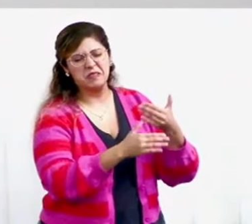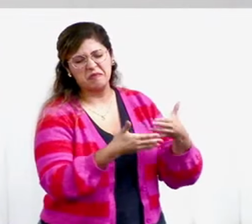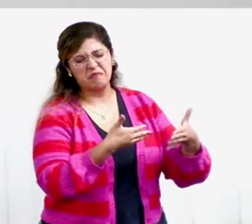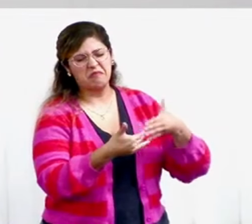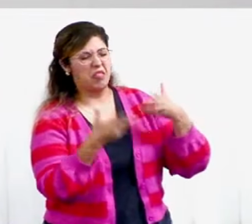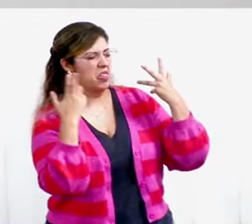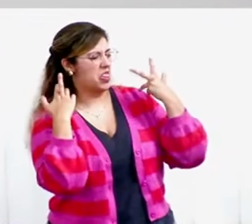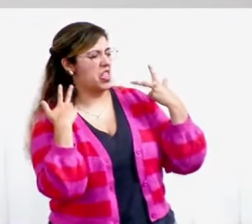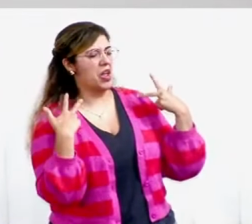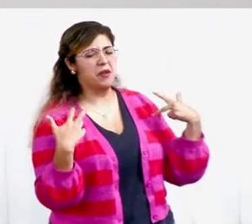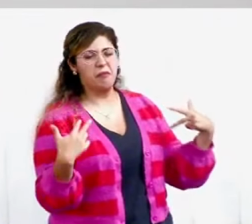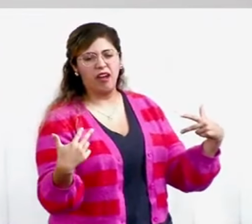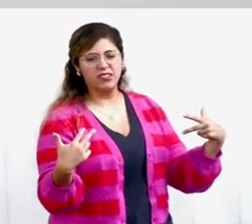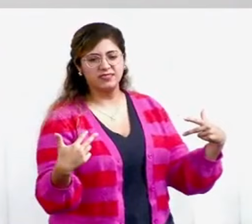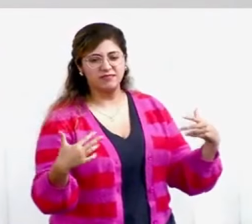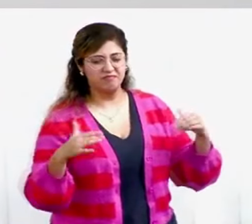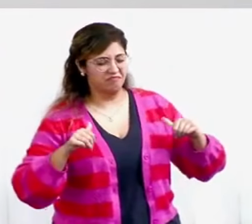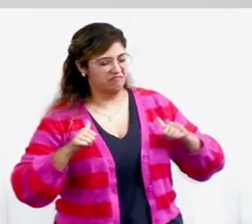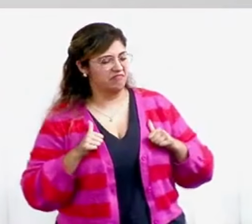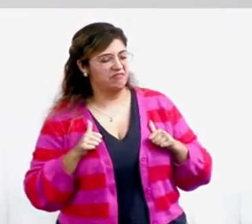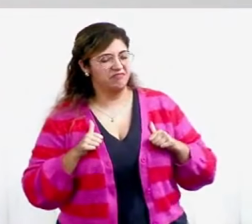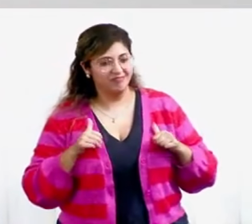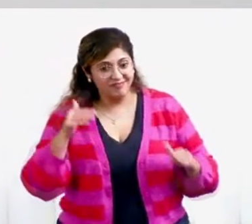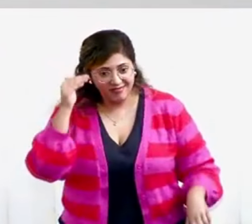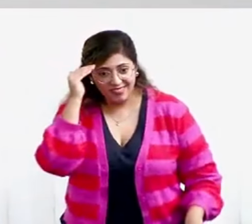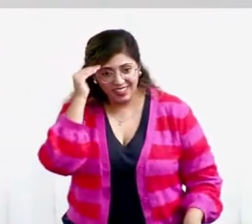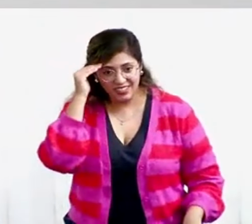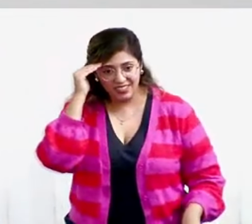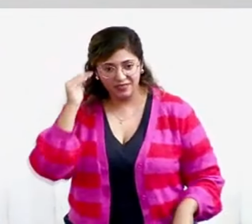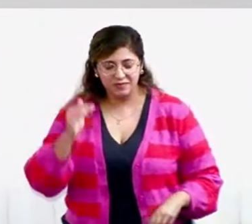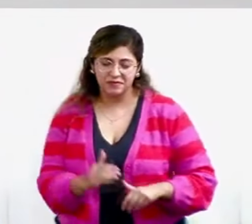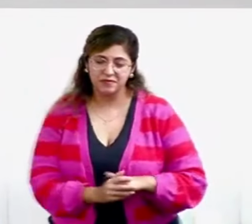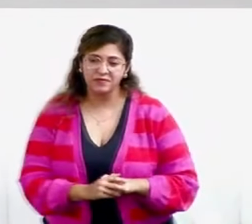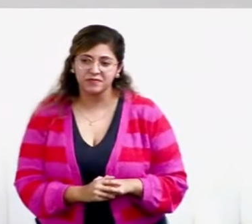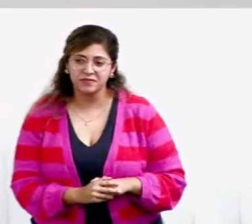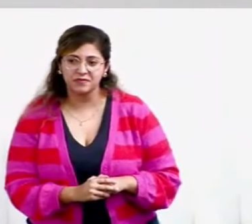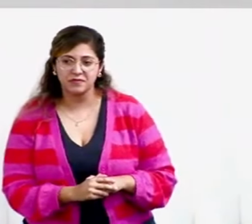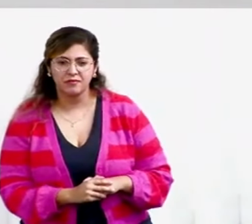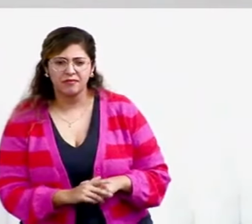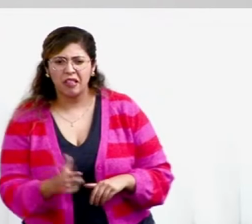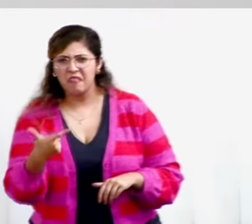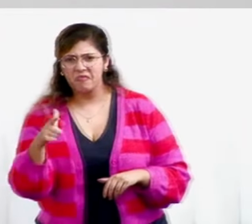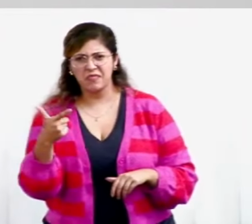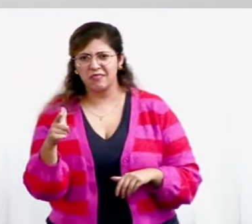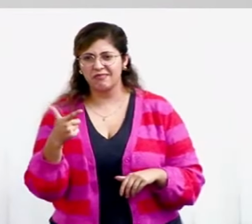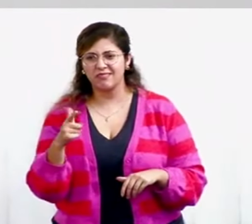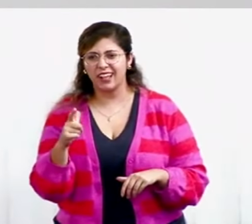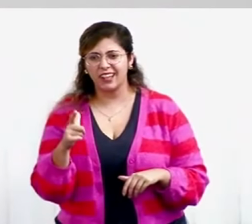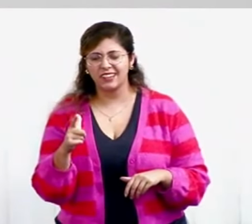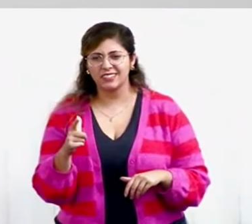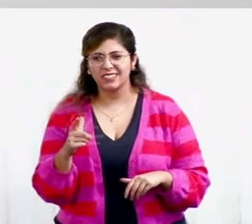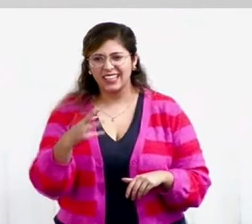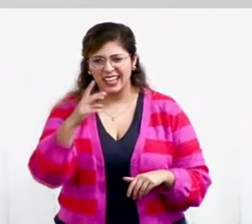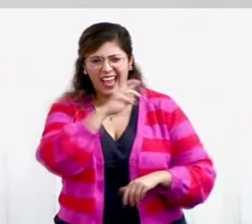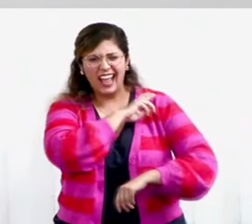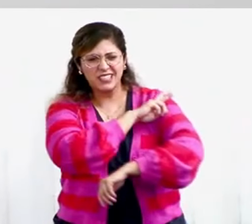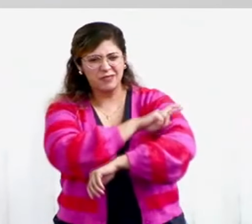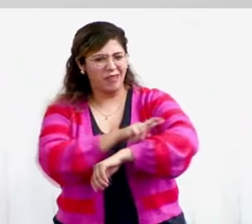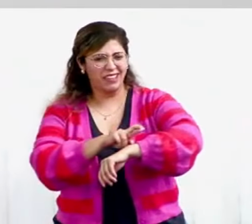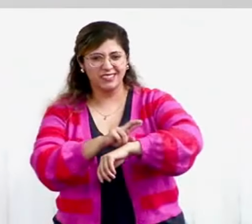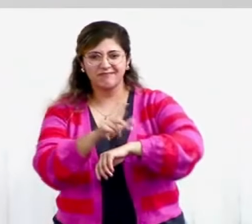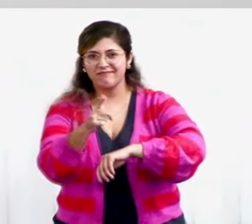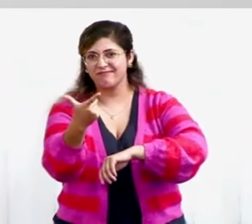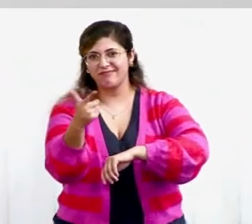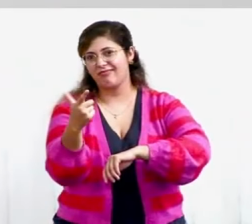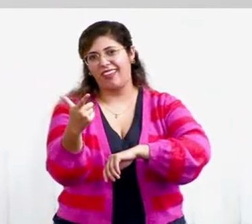insensíveis, entregaram-se à dissolução. Ou seja, não tem mais pudor. Nada impede de fazer o que os